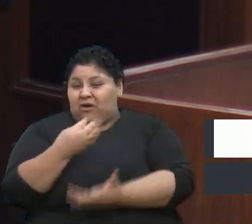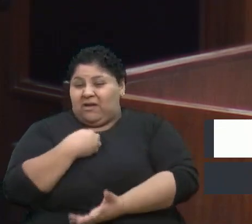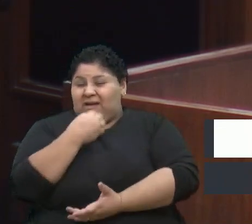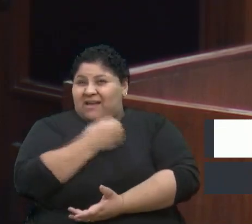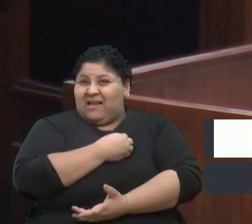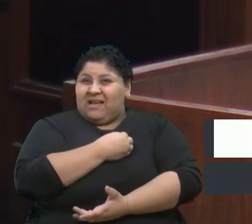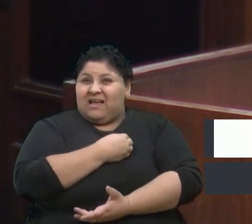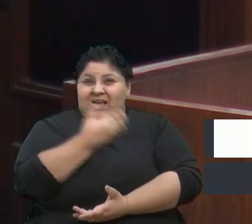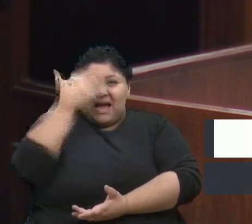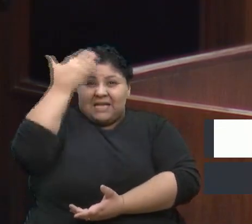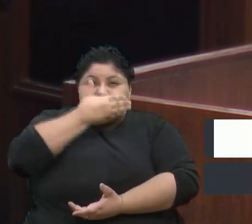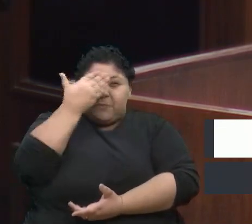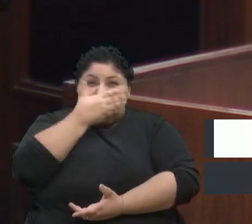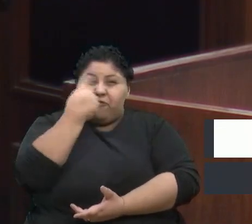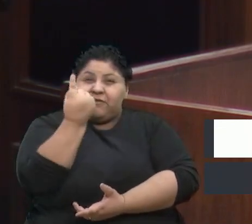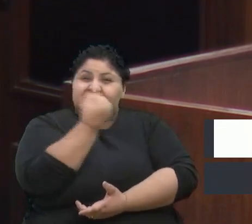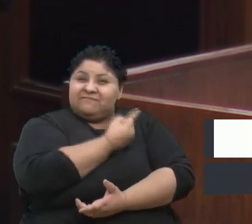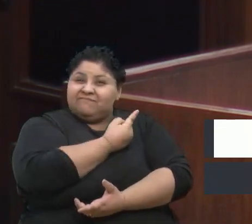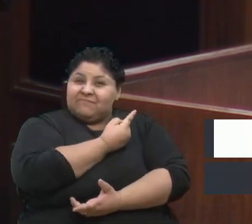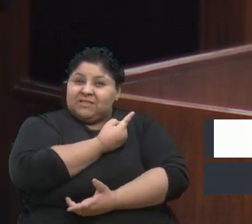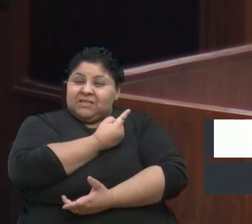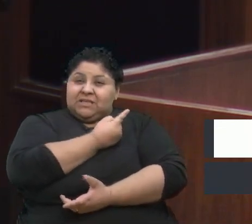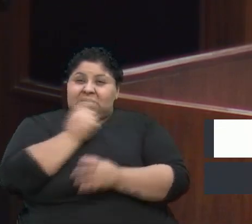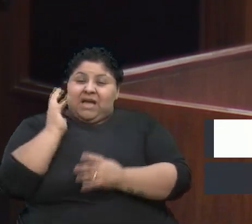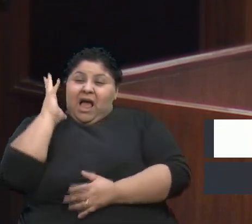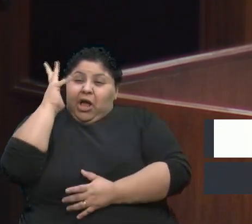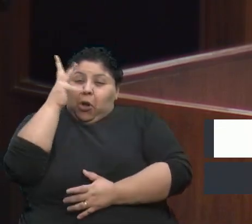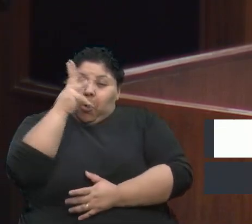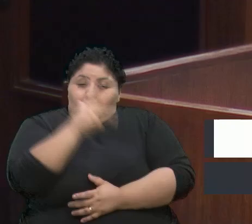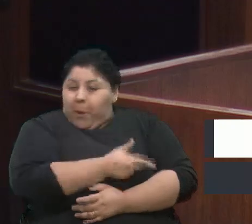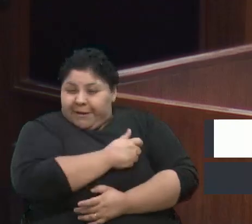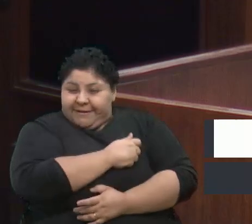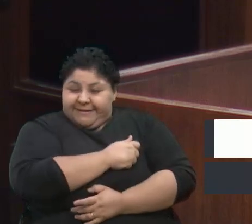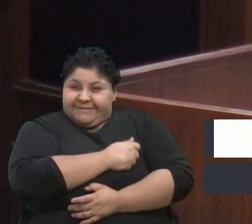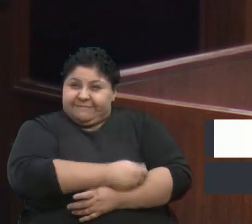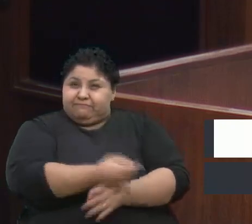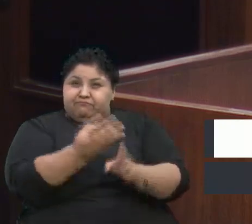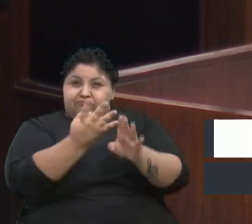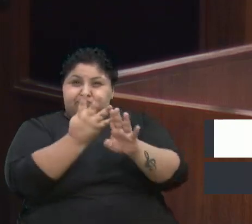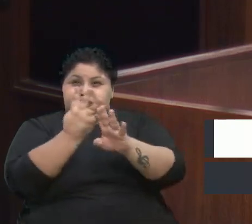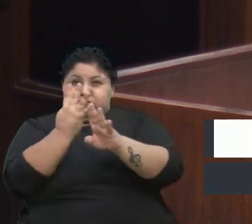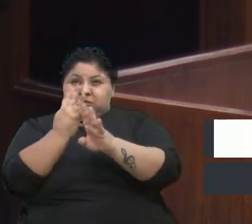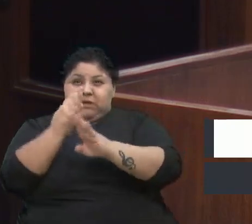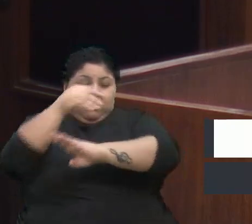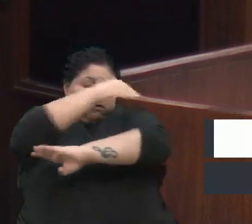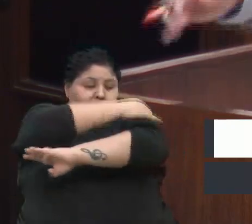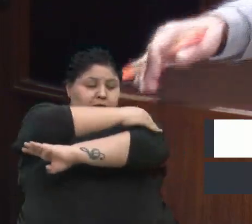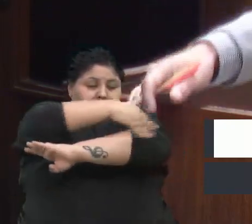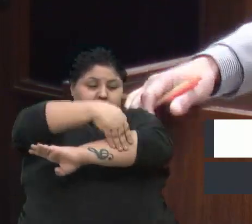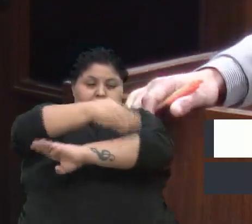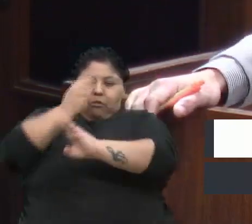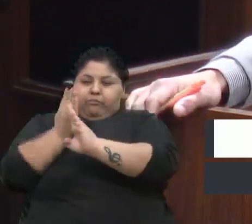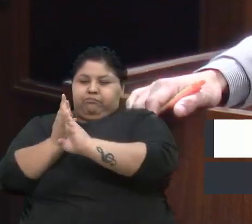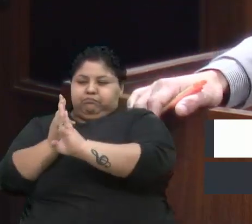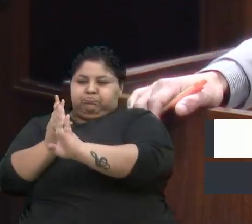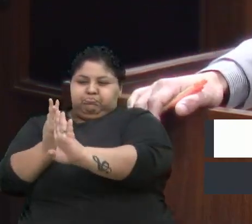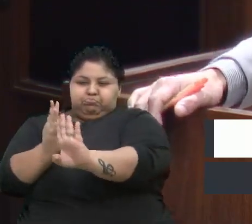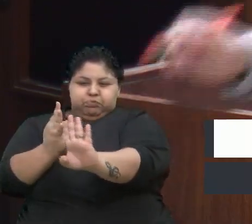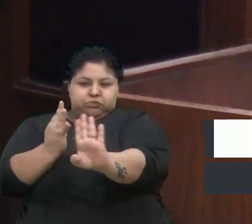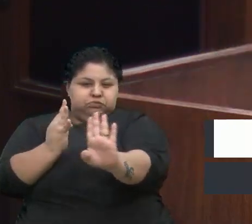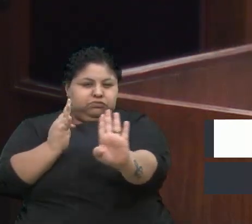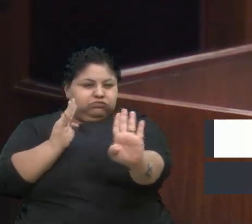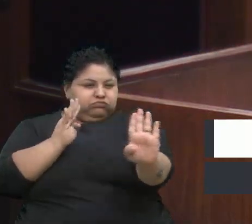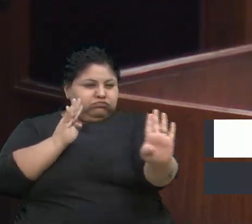estão aí. A quantidade expressiva dobra a esquina de pessoas implorando por um atendimento, e